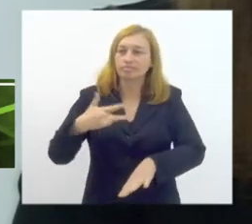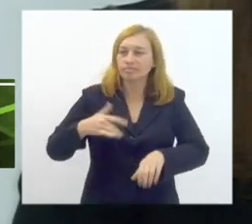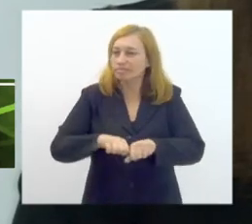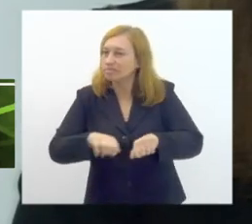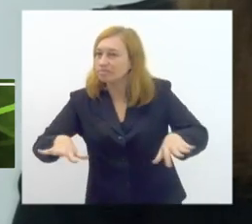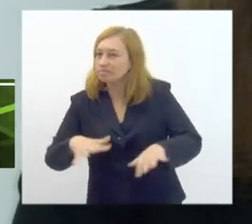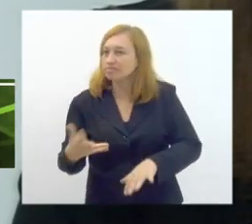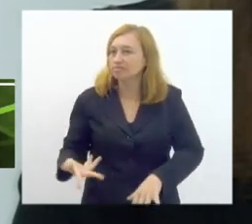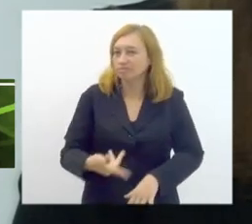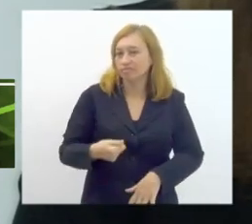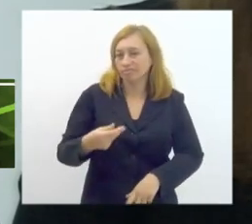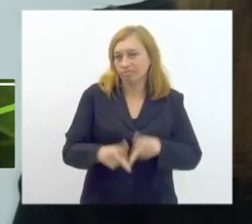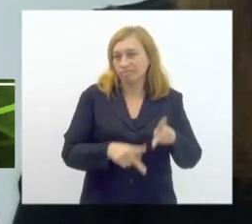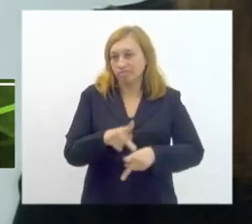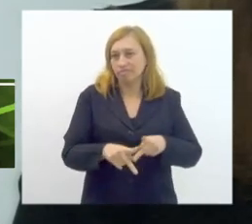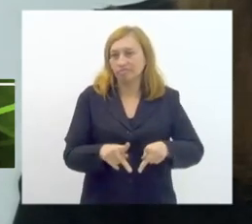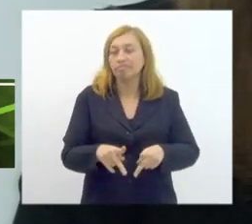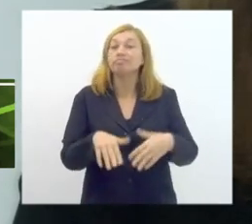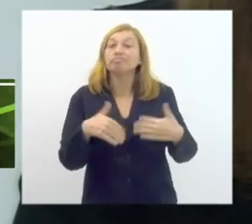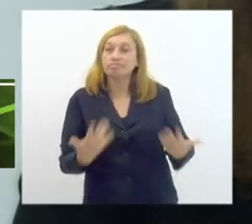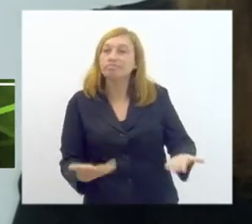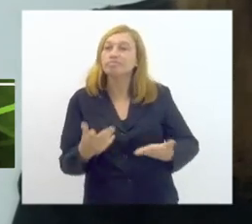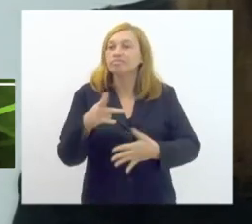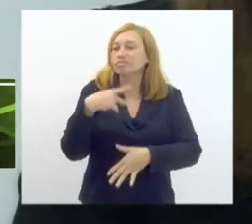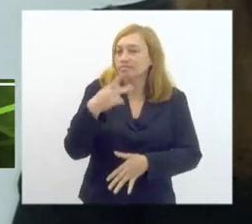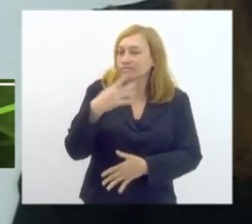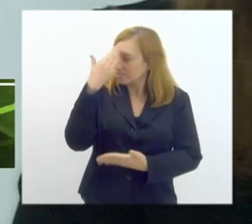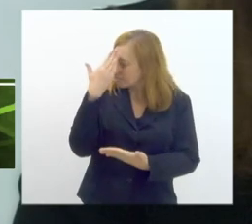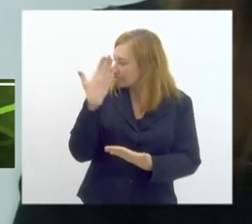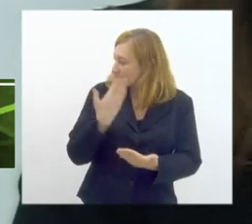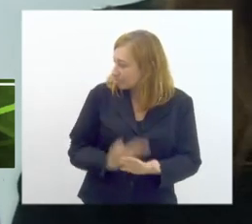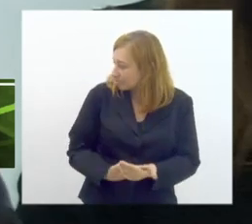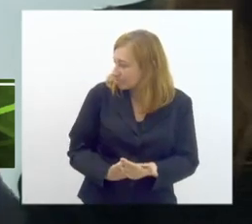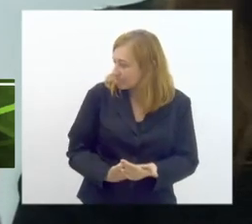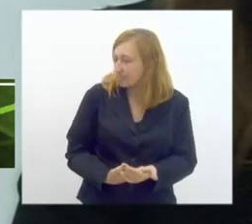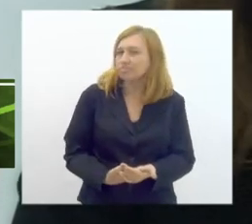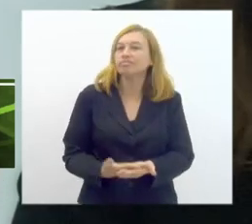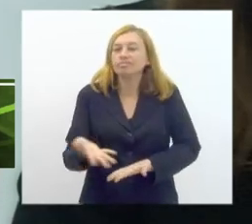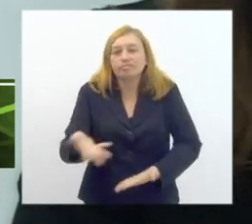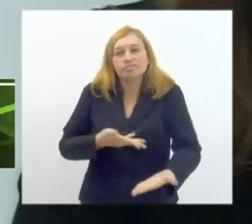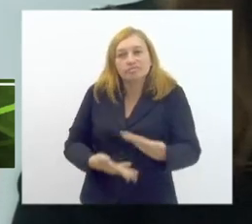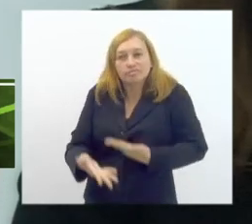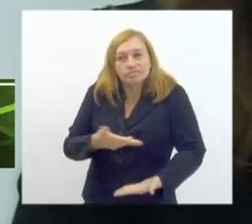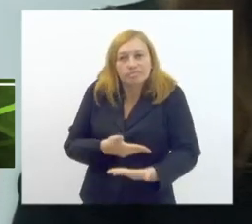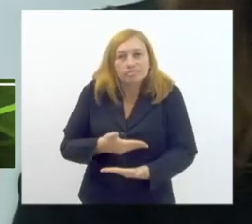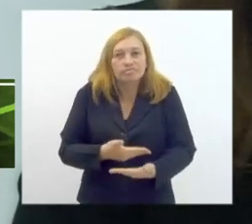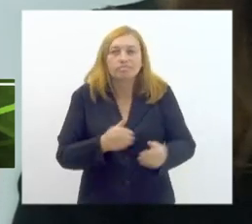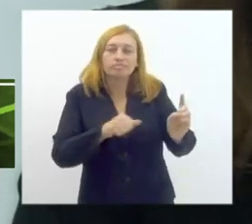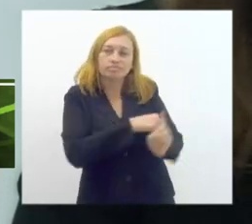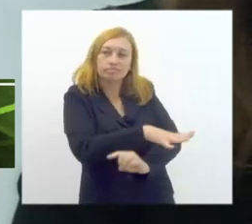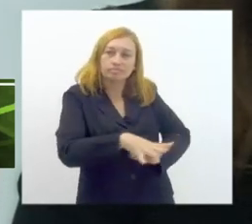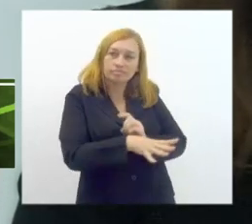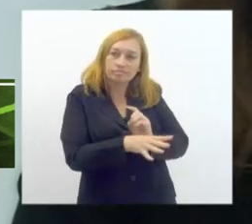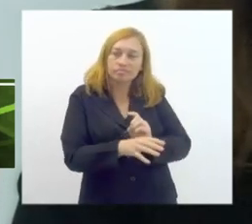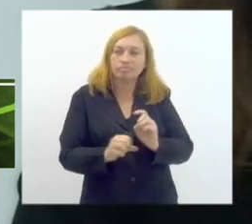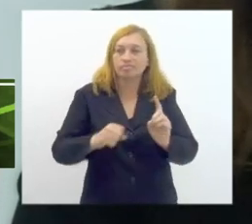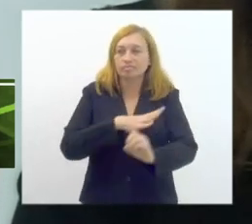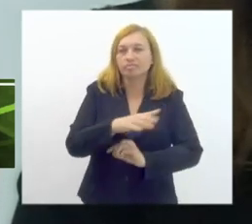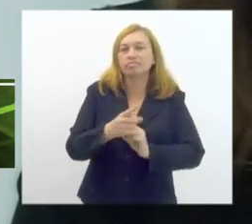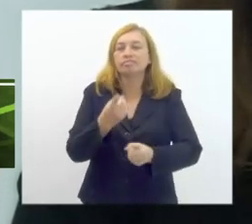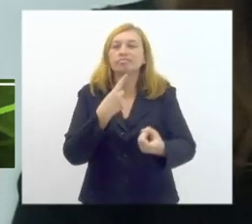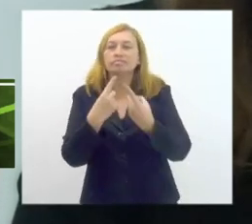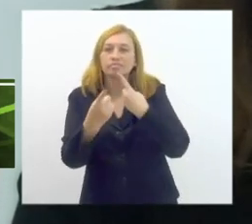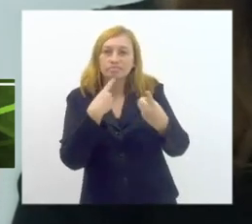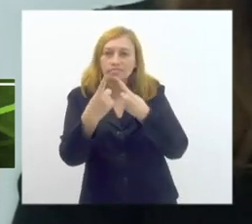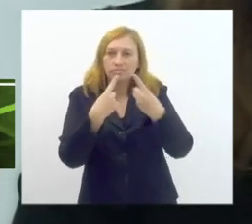para a nossa população. Então, dizer que eu acredito muito nisso, na parceria da sociedade civil, no diálogo das várias esferas